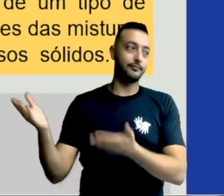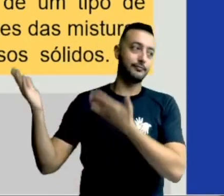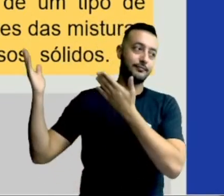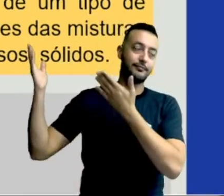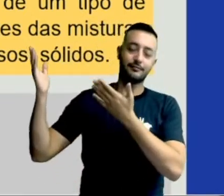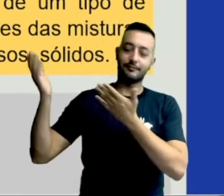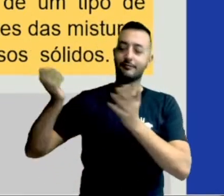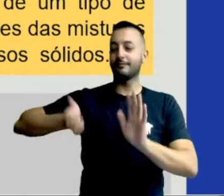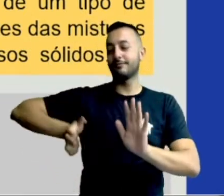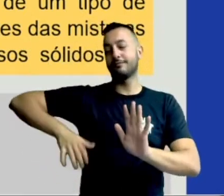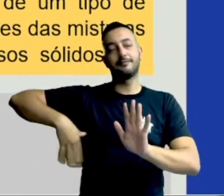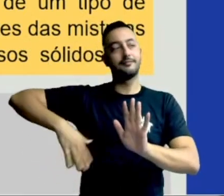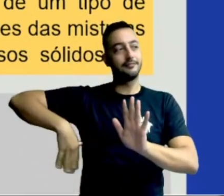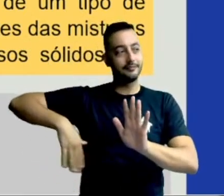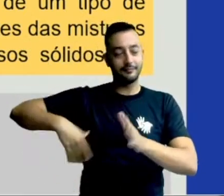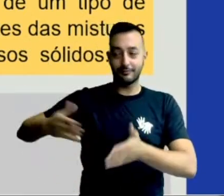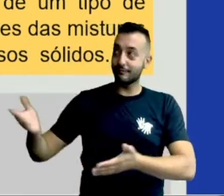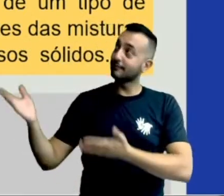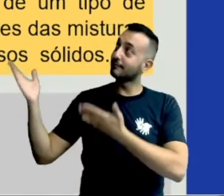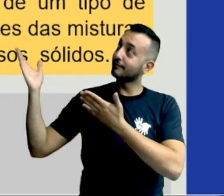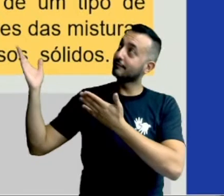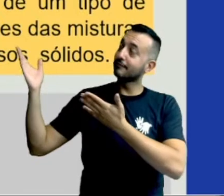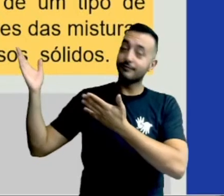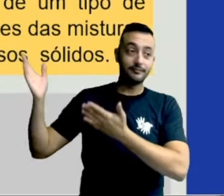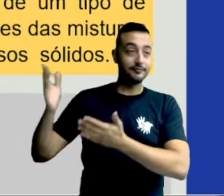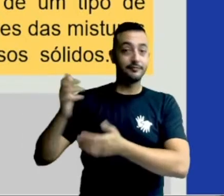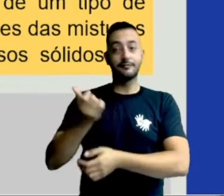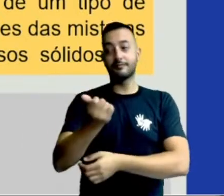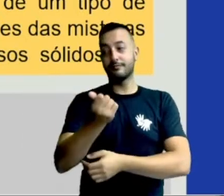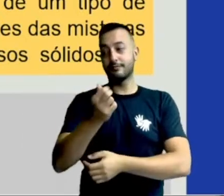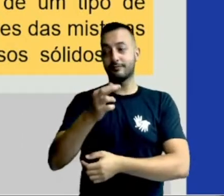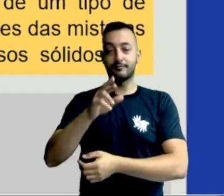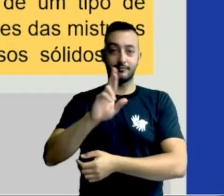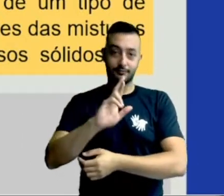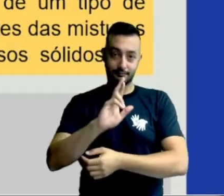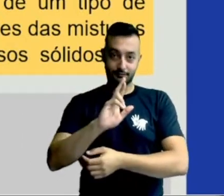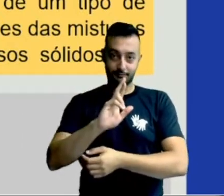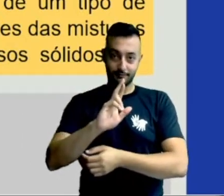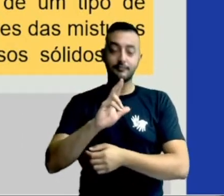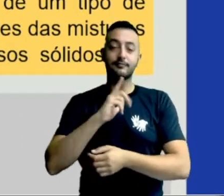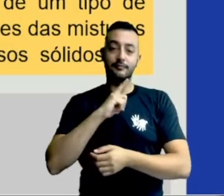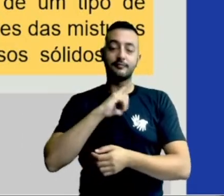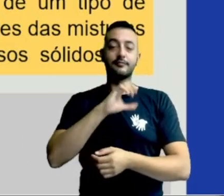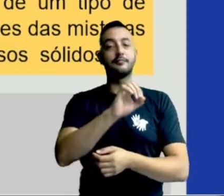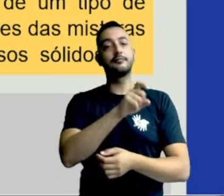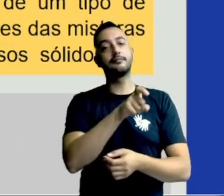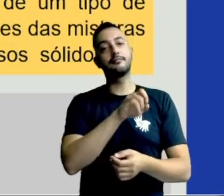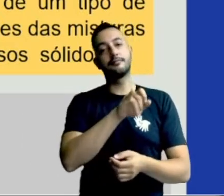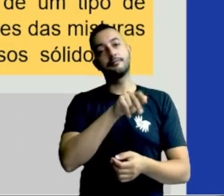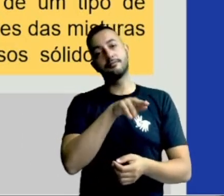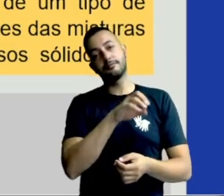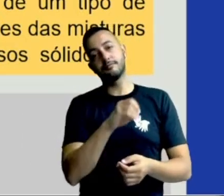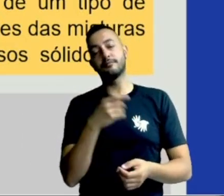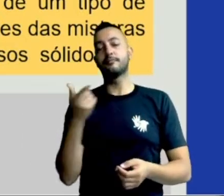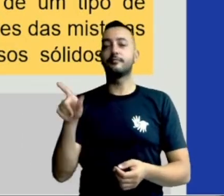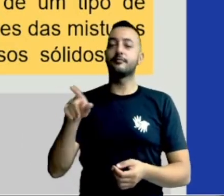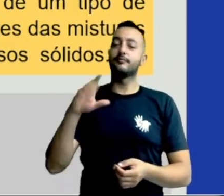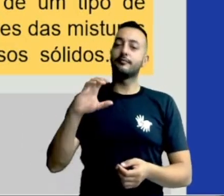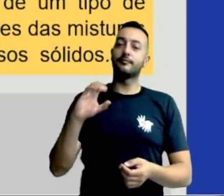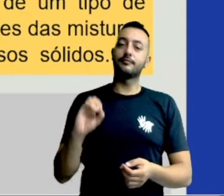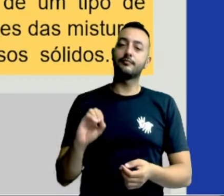dessa praia, vocês podem ver aí, ó, que o ar, o gás oxigênio, o gás carbônico, o